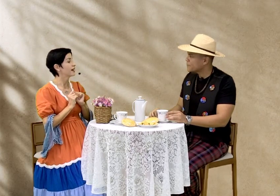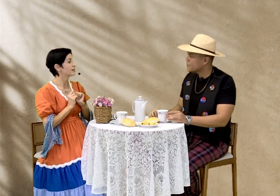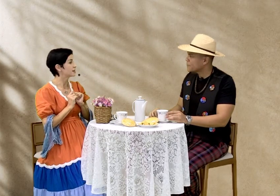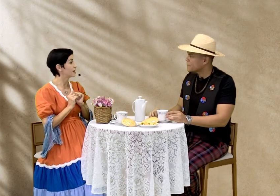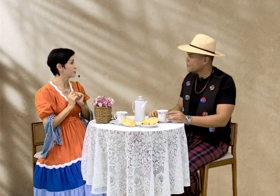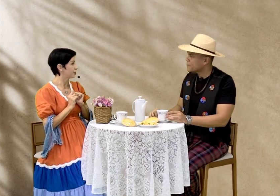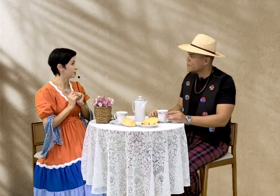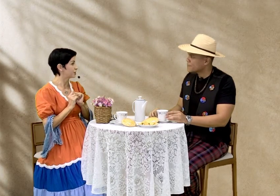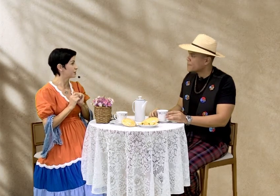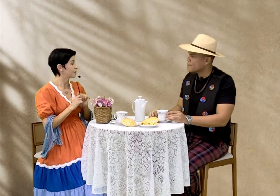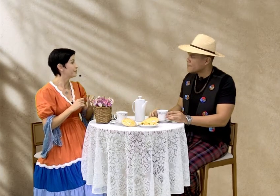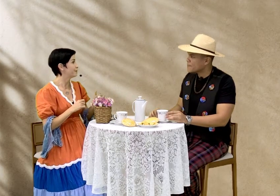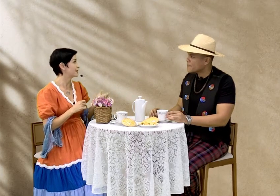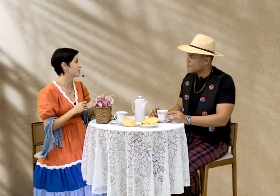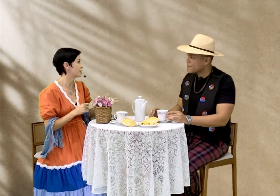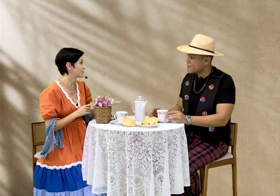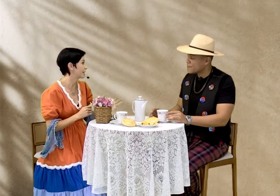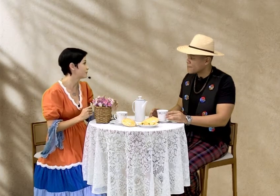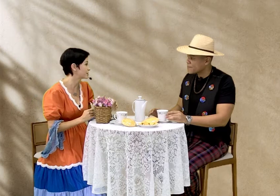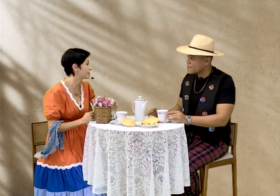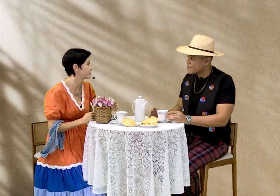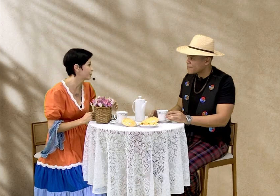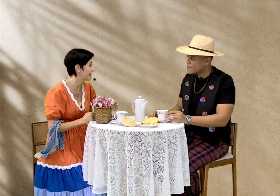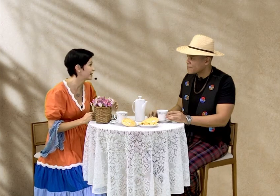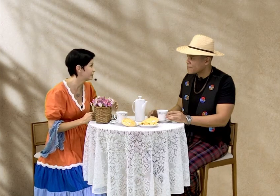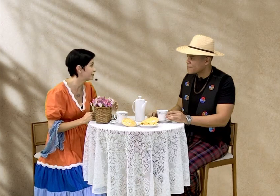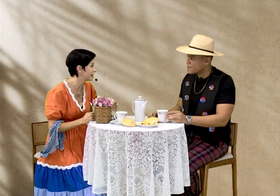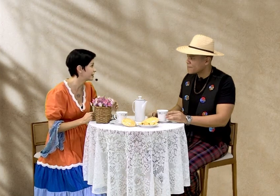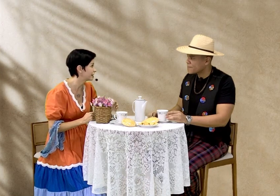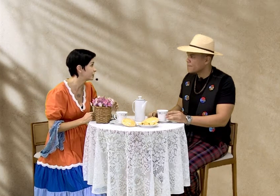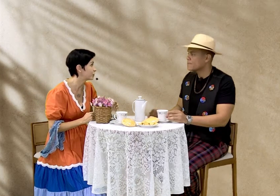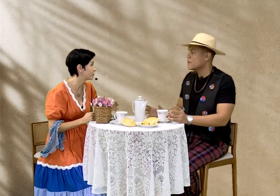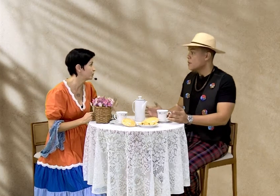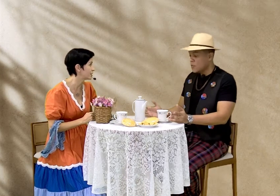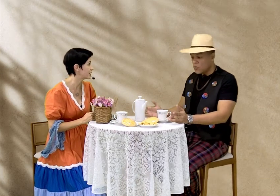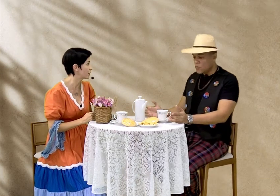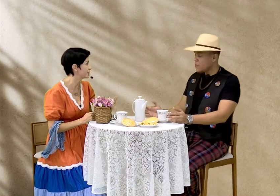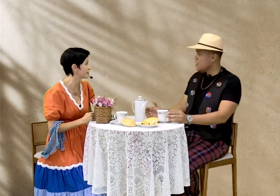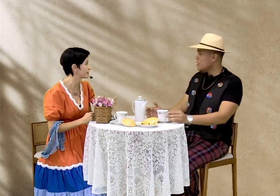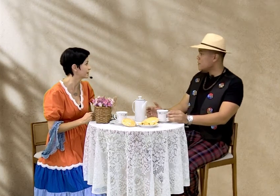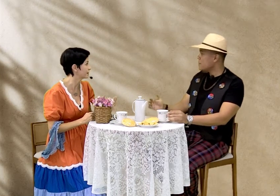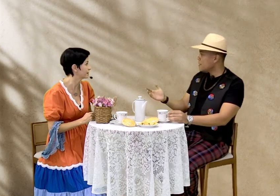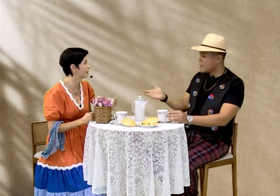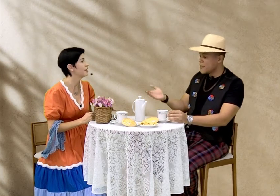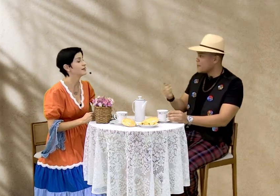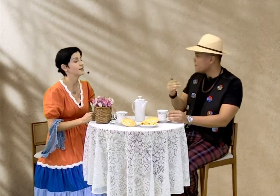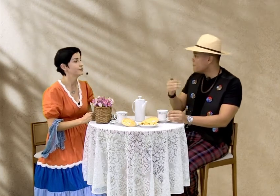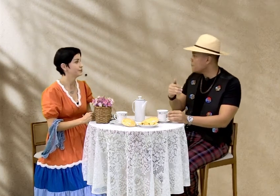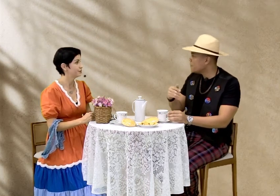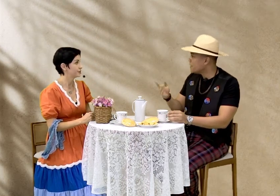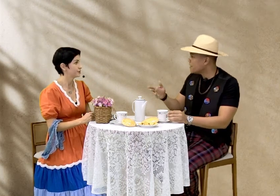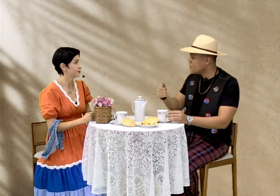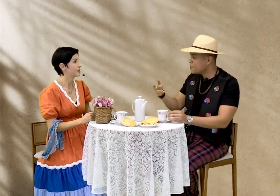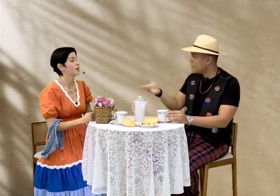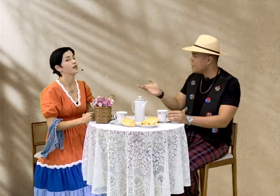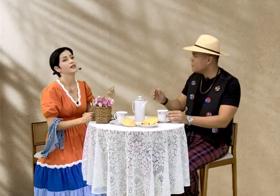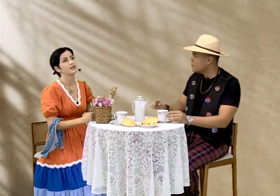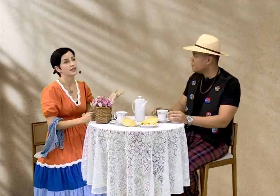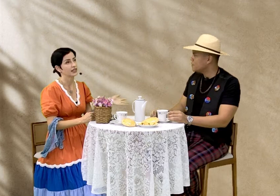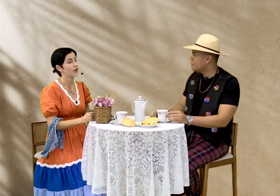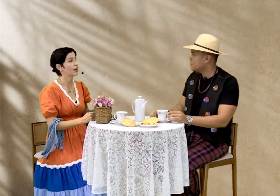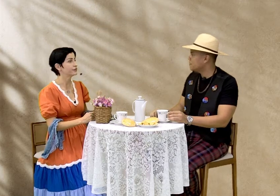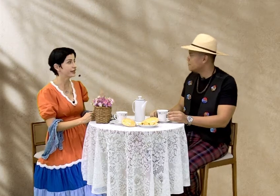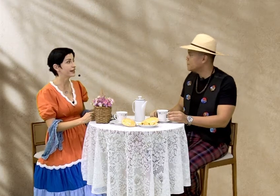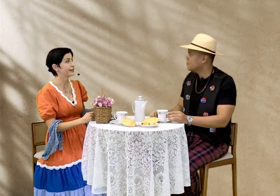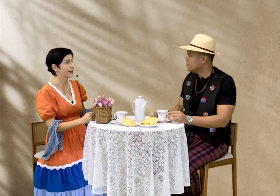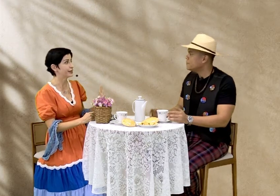E assim ela fez. Mas eu acho que a moça que nunca ia adivinhar, né? Que tudo isso ia acontecer. Não ia saber que a fofoqueira ia espalhar um negócio